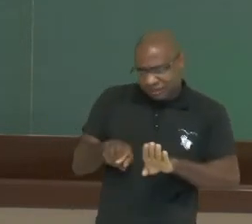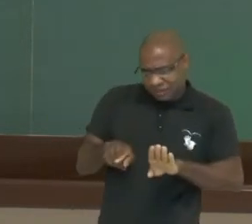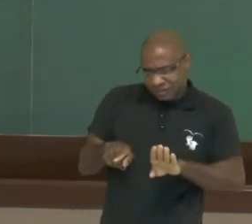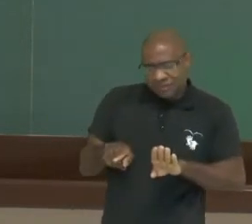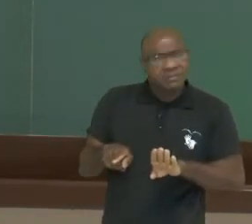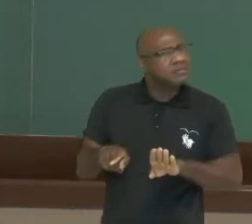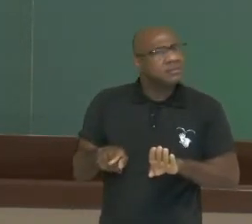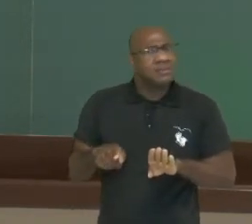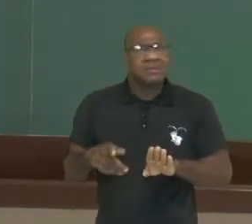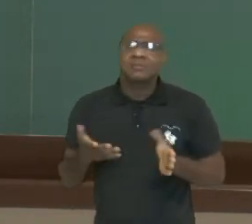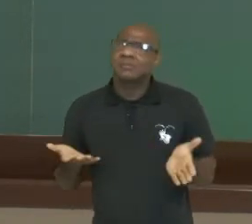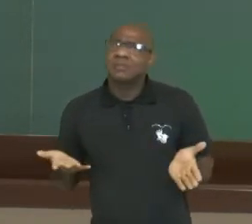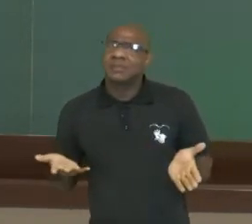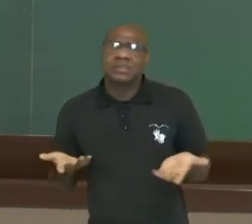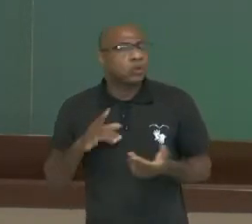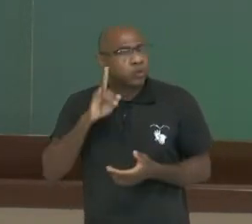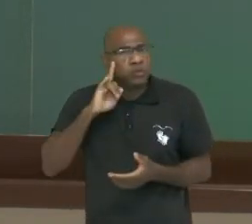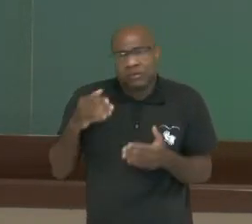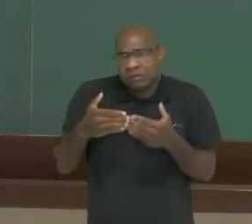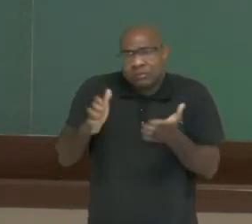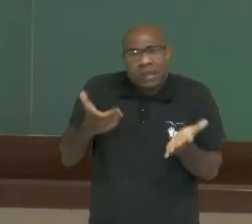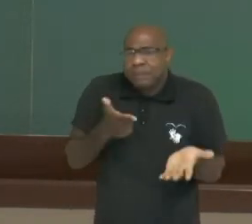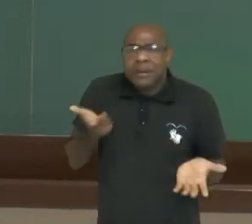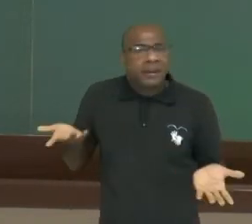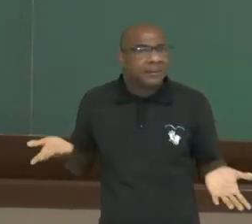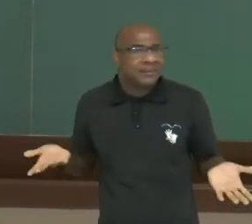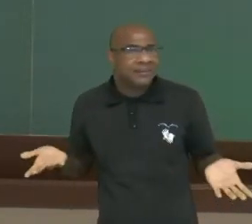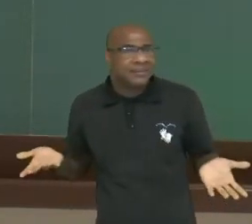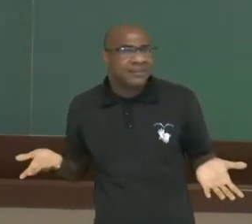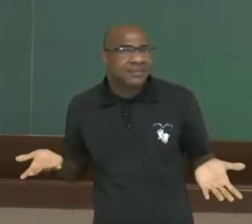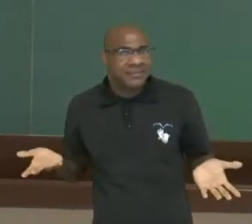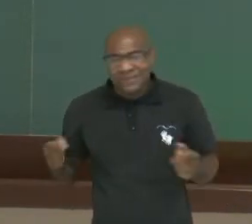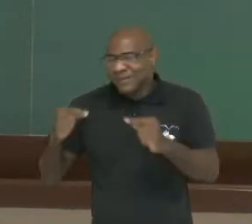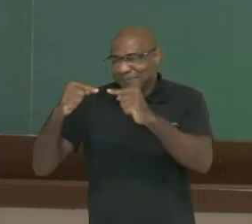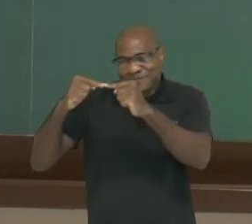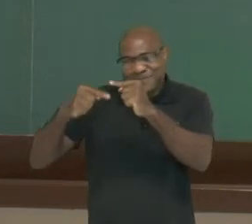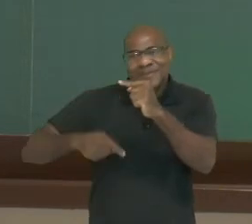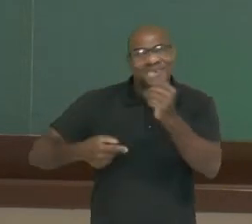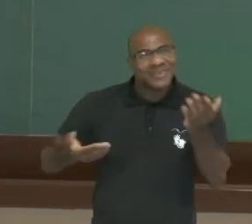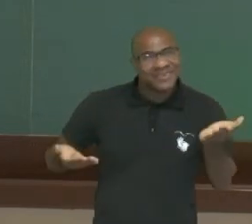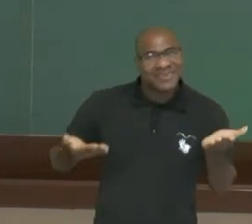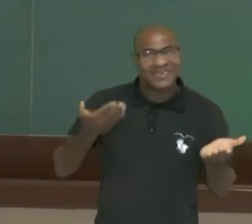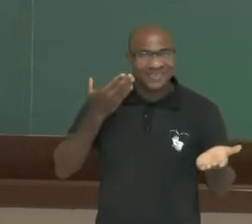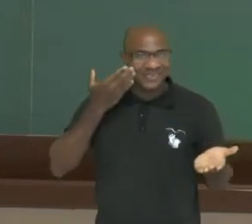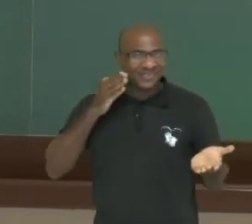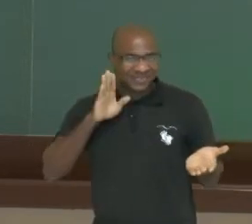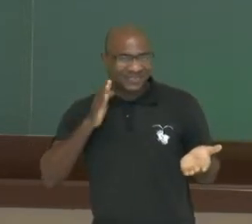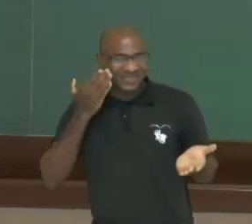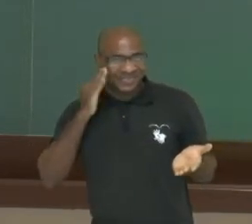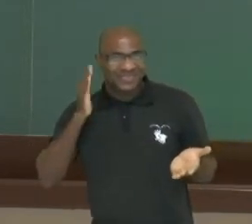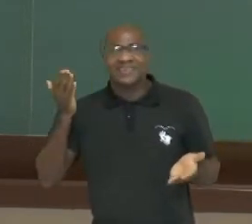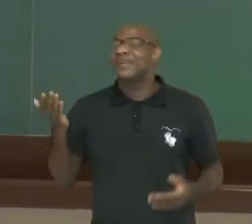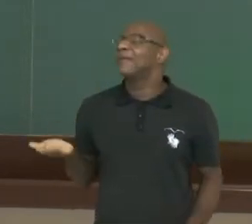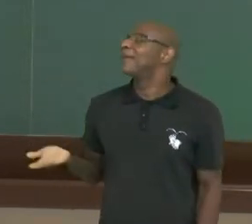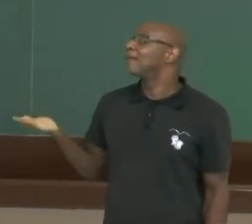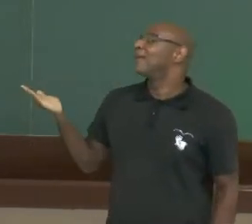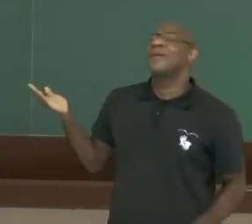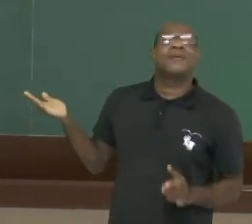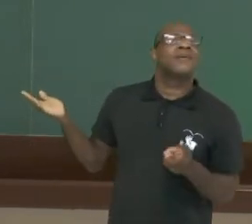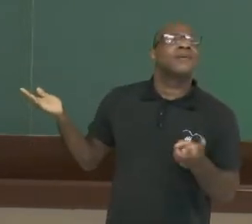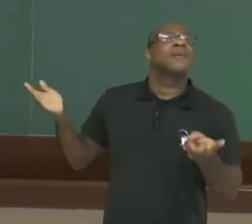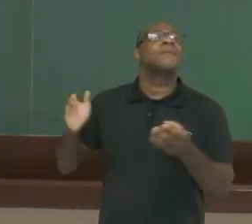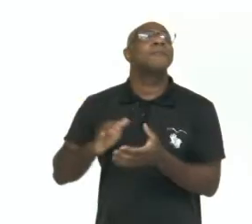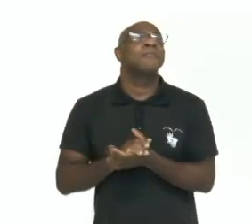vai ser todos os dias que serão abertos. Perceberam isso? Vamos continuar então? Olha o